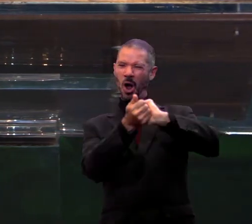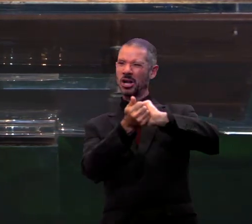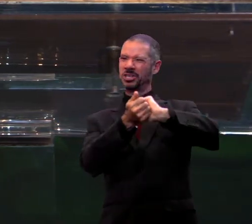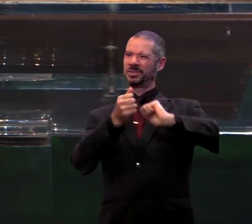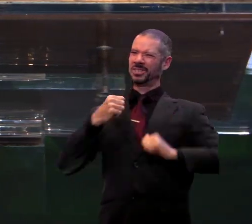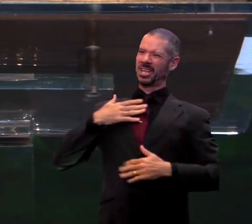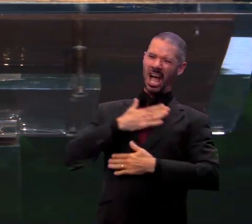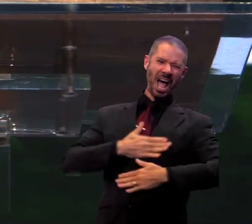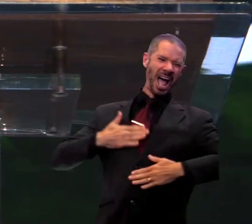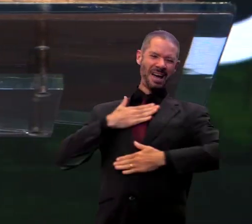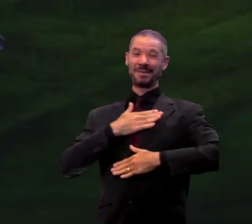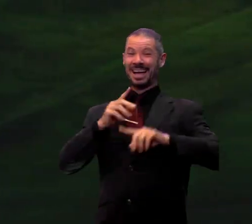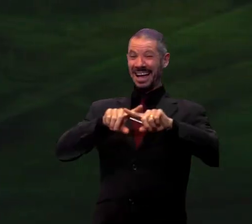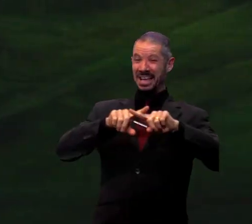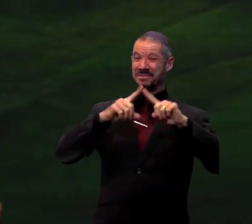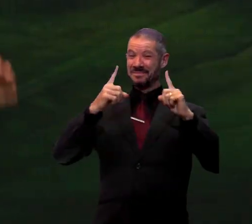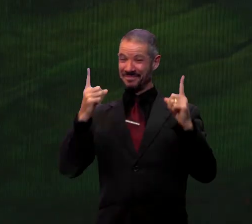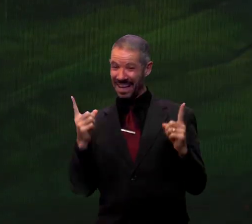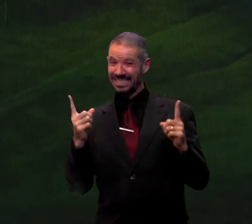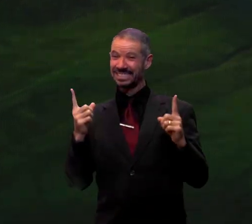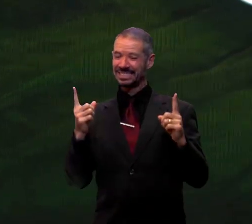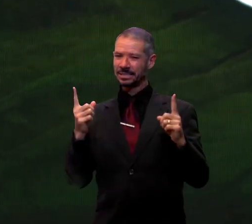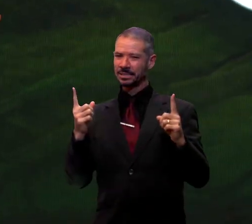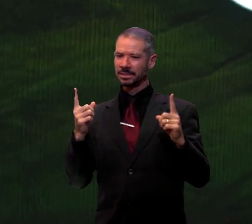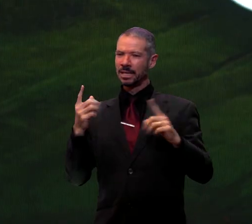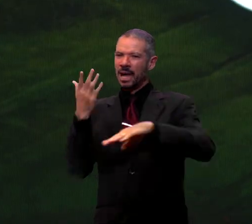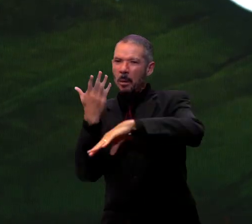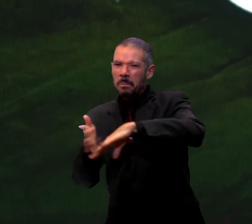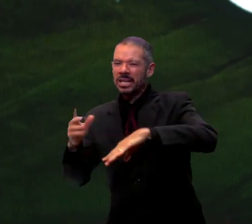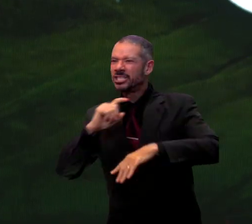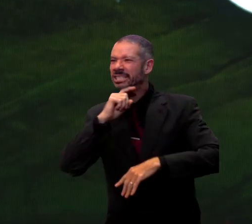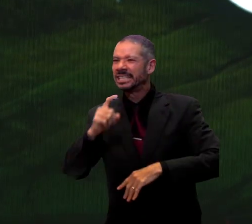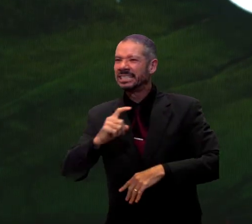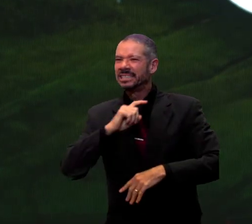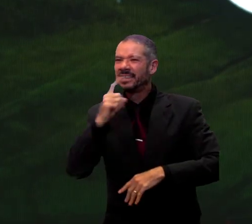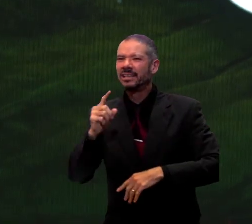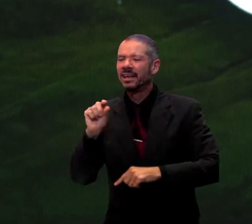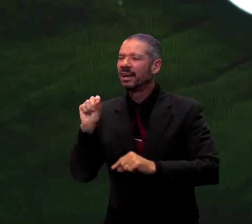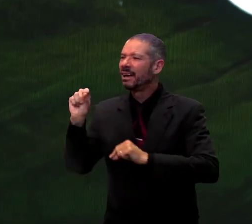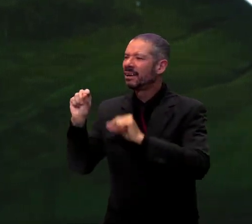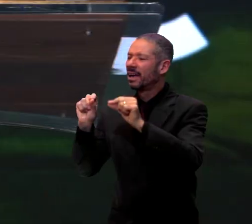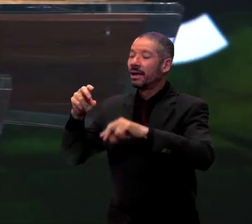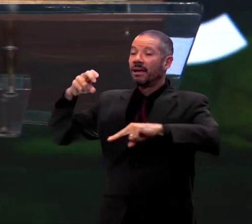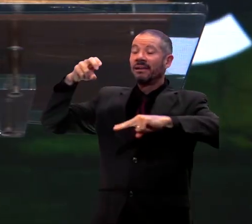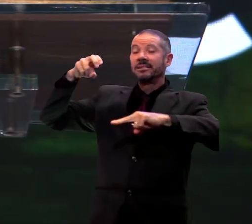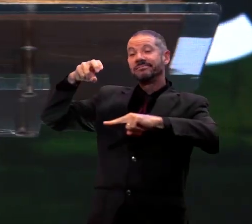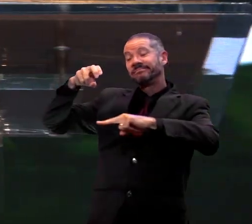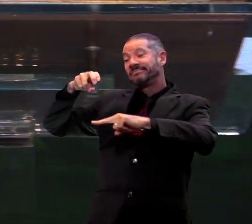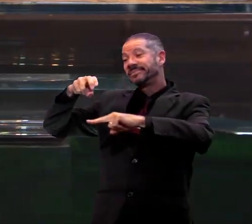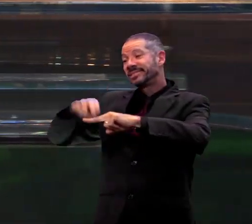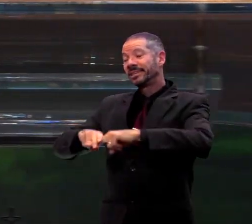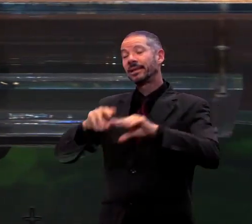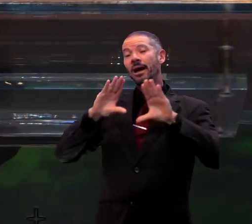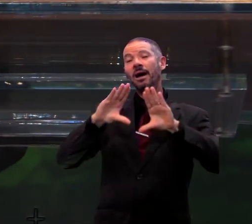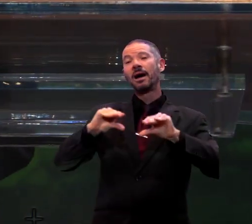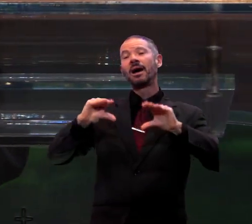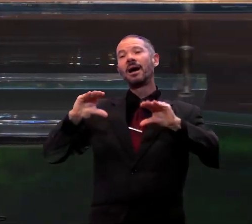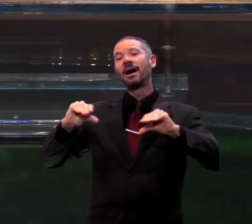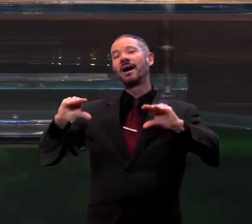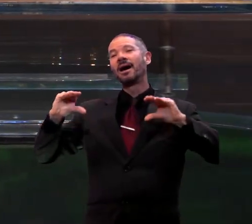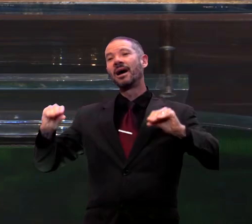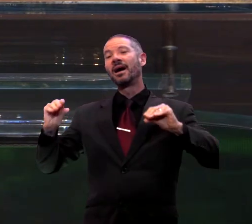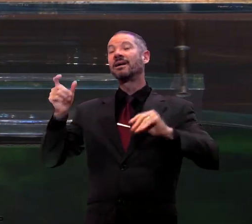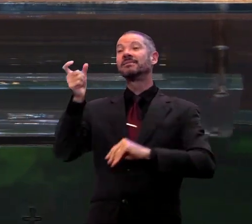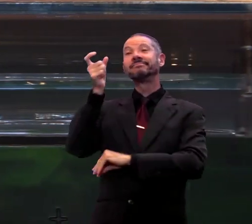esporte, mas não pratica nenhum. O que gosta de fazer? Sentar no sofá